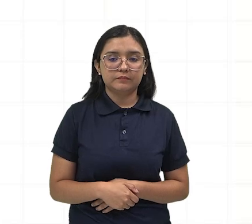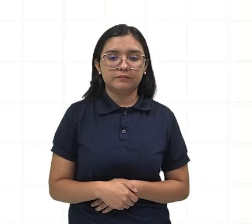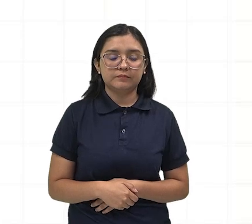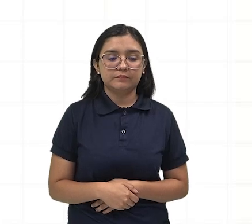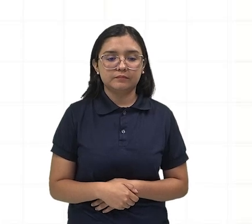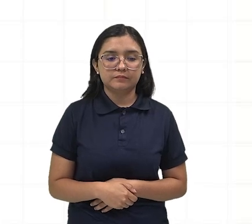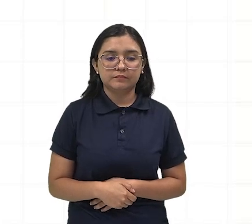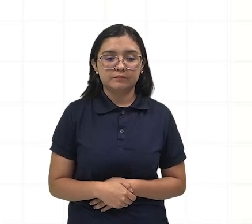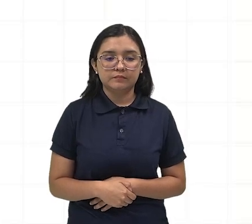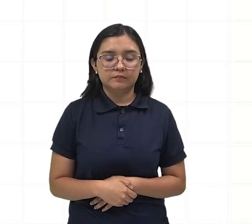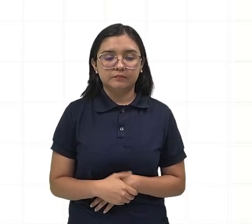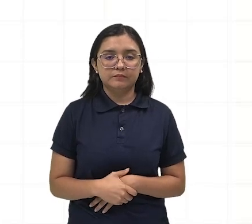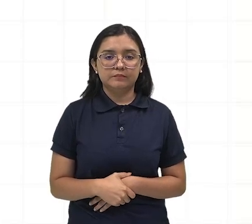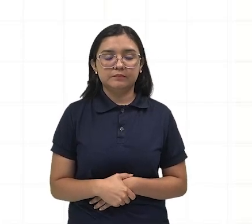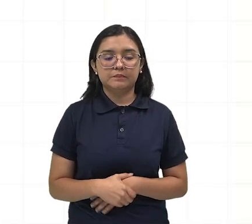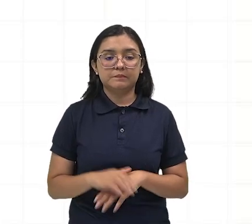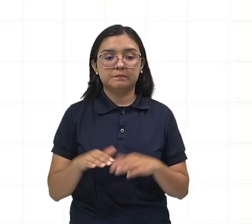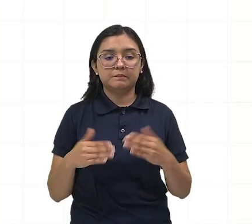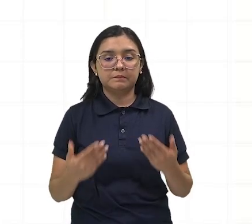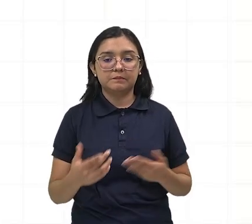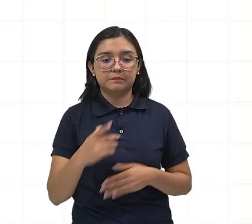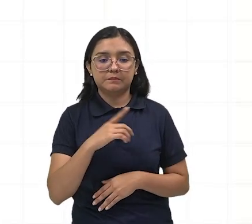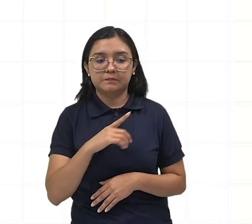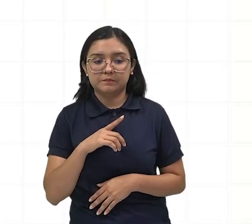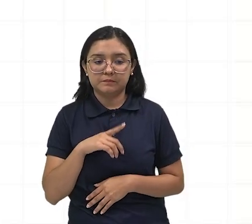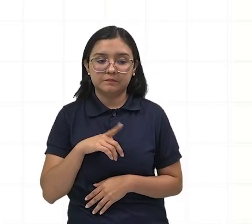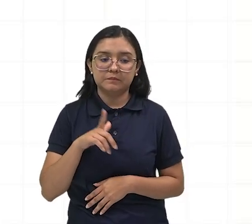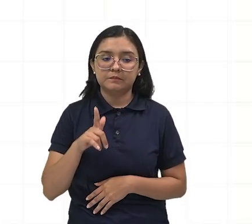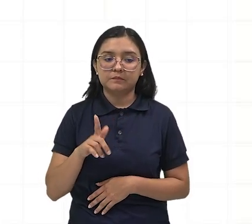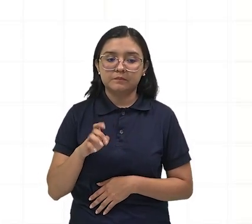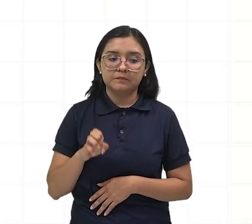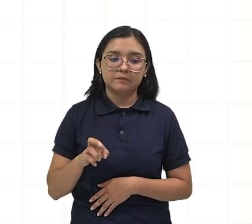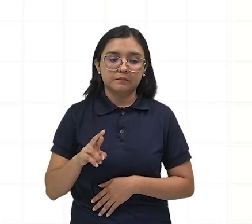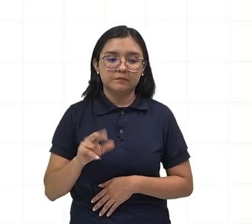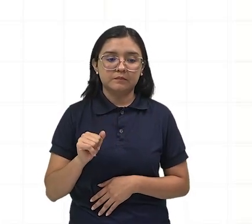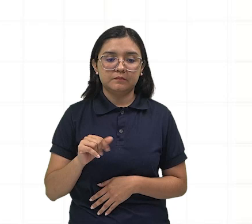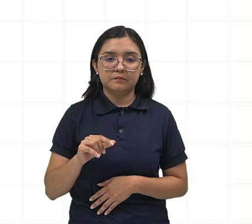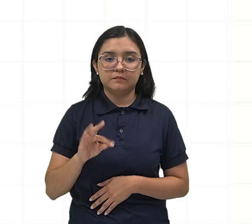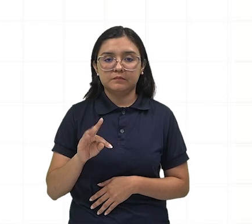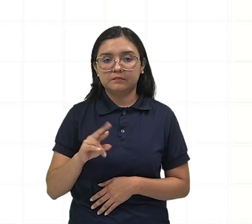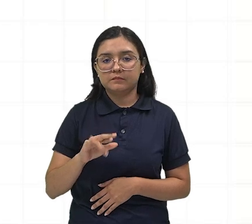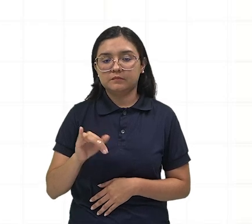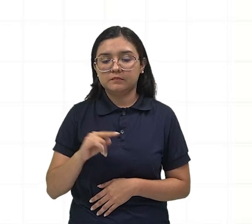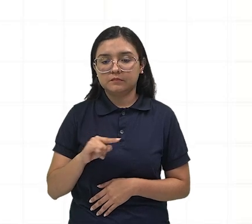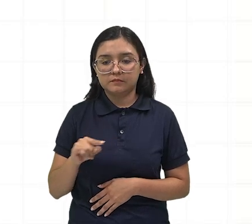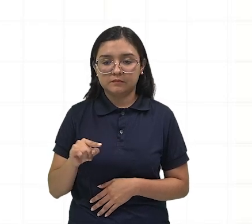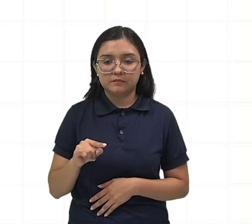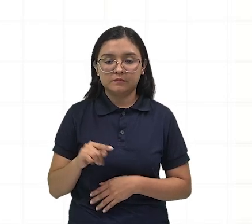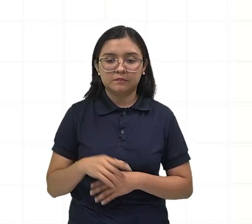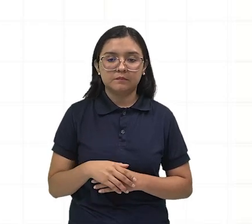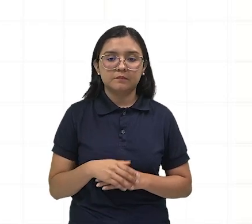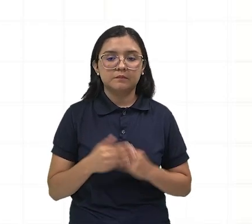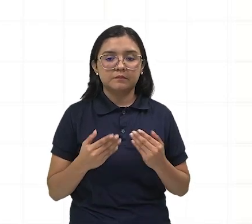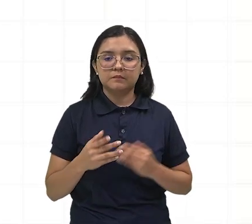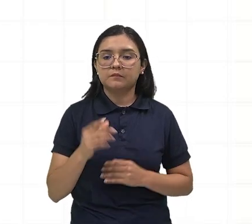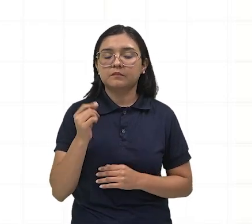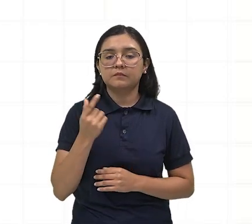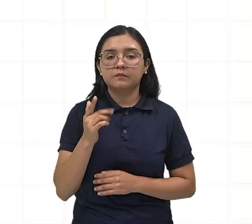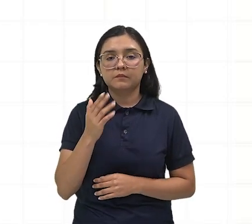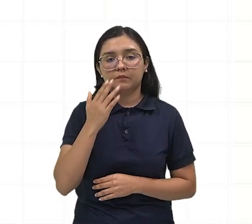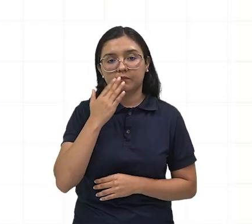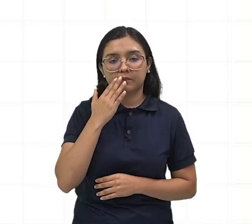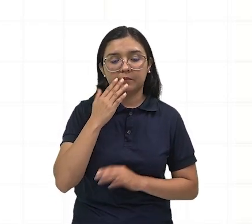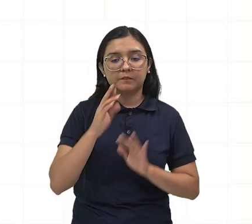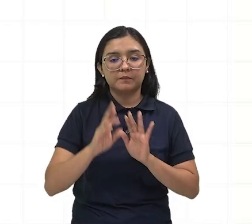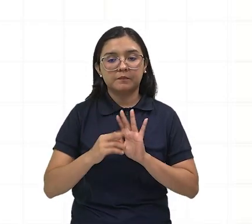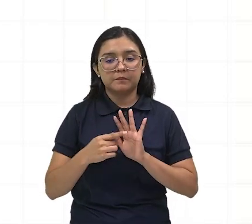Então, nós temos a geratriz. Qual é a geratriz, então? Você vai pegar, deixa eu colocar aqui de outra cor,